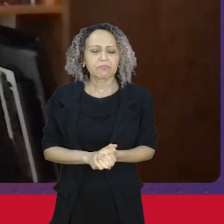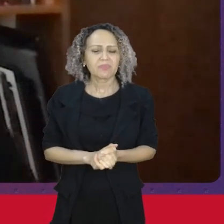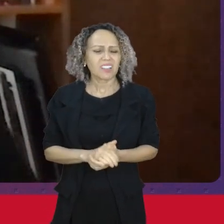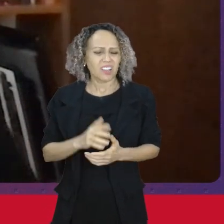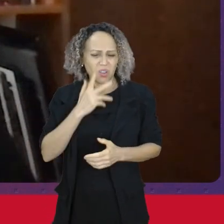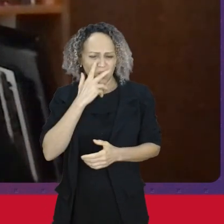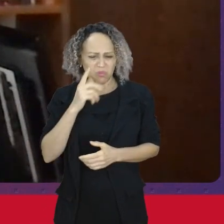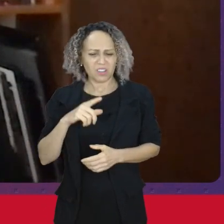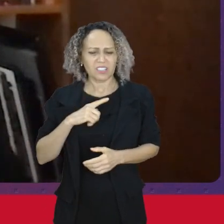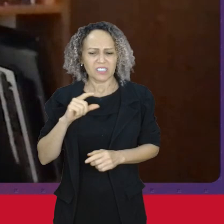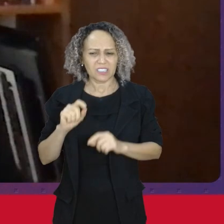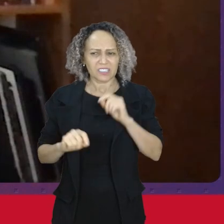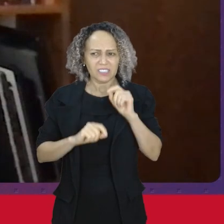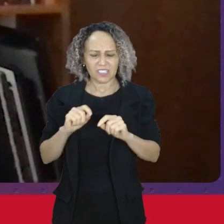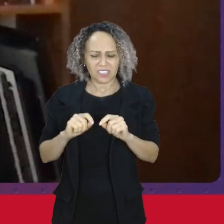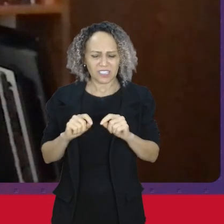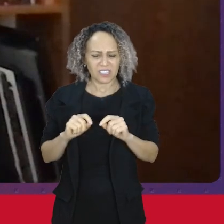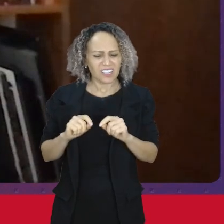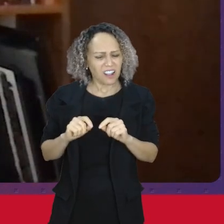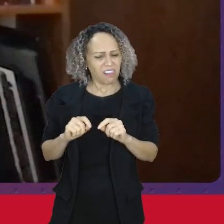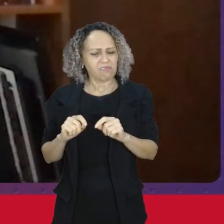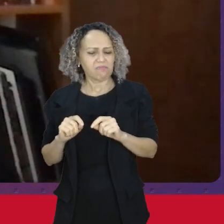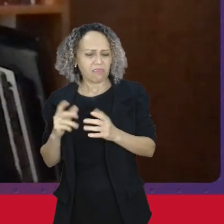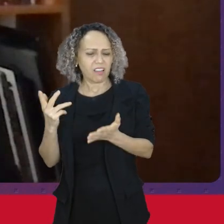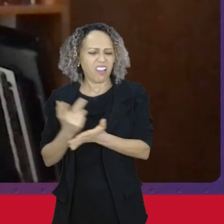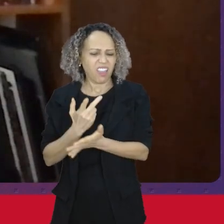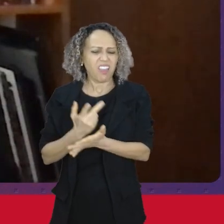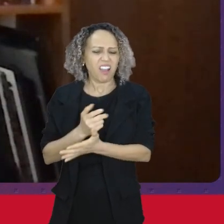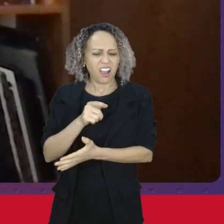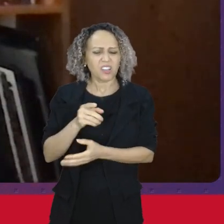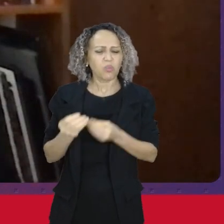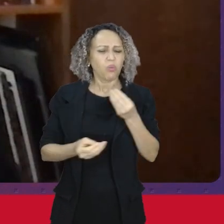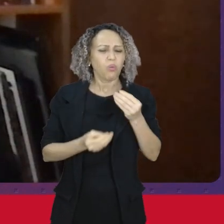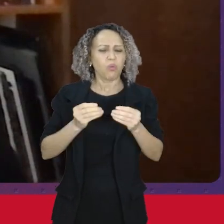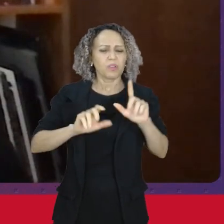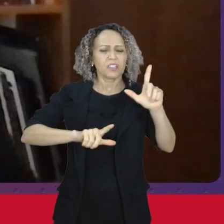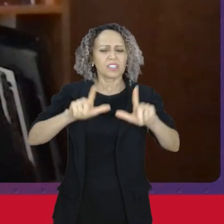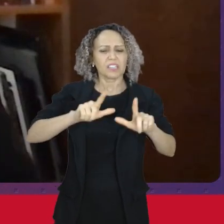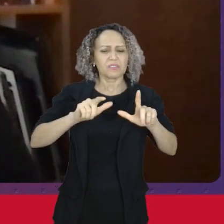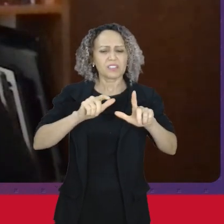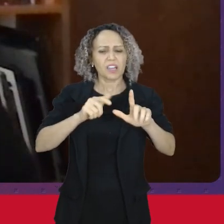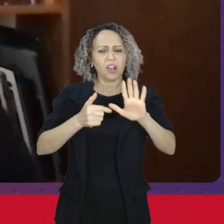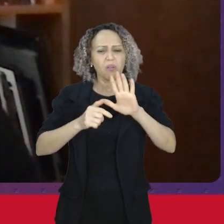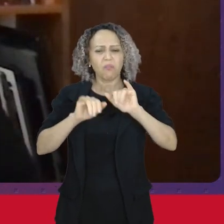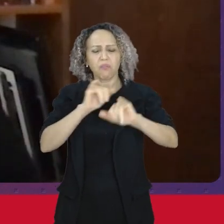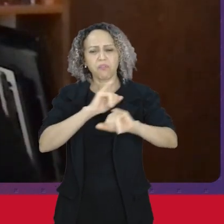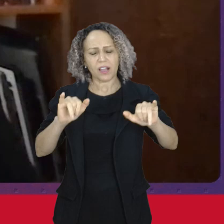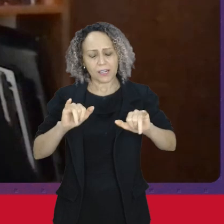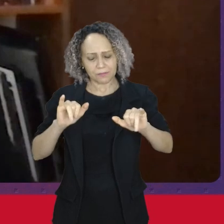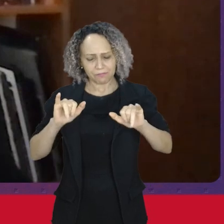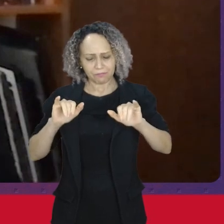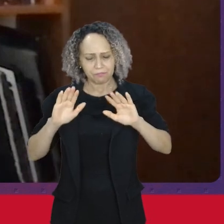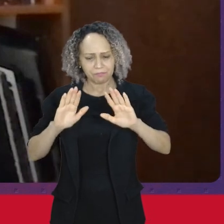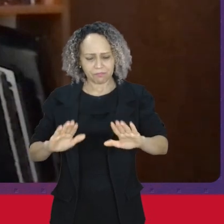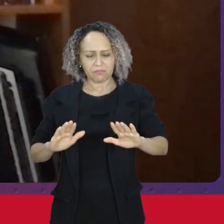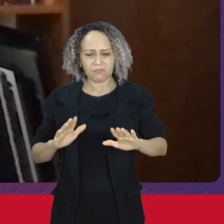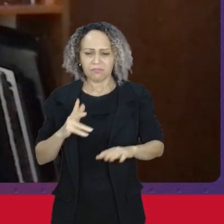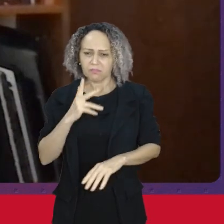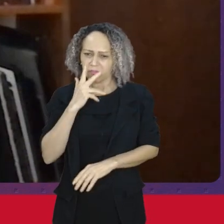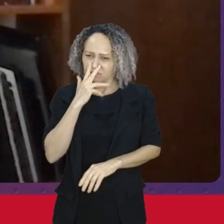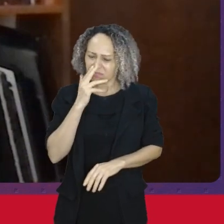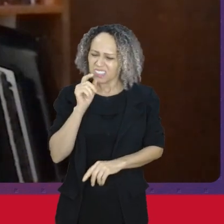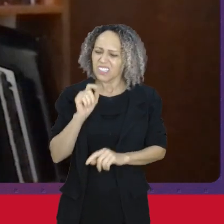muito importante na abordagem que eles fazem, que é dar a entender que